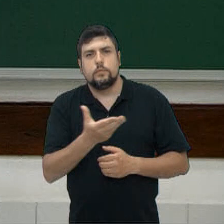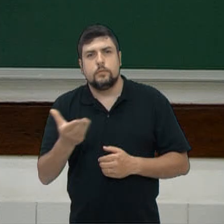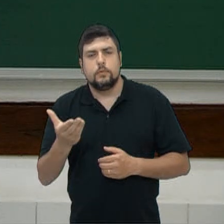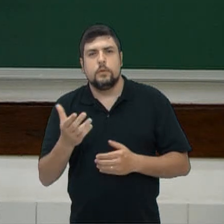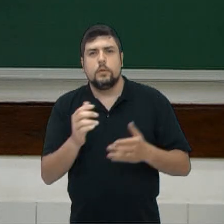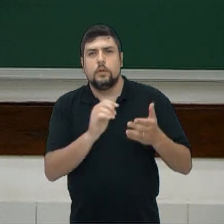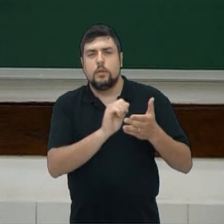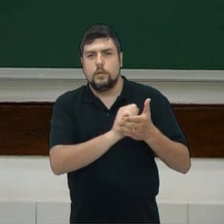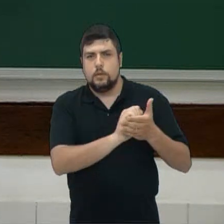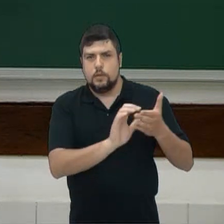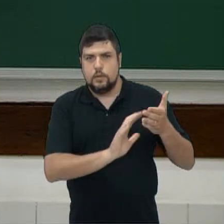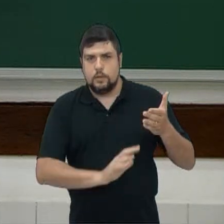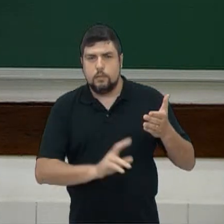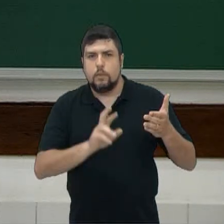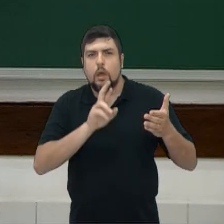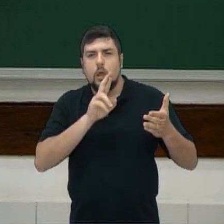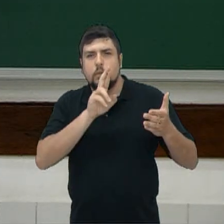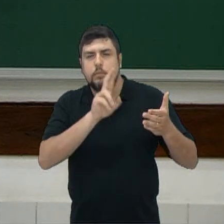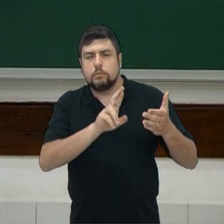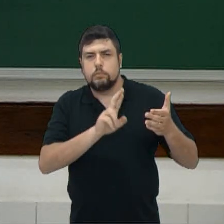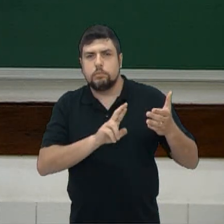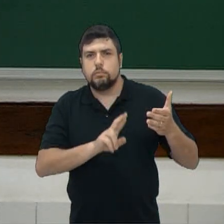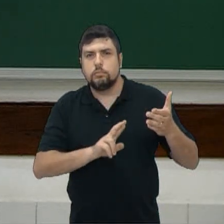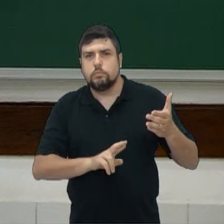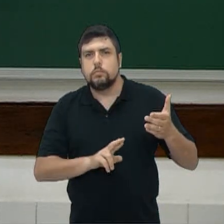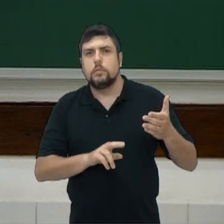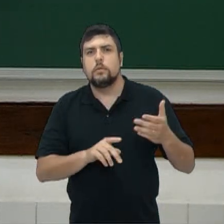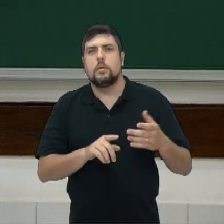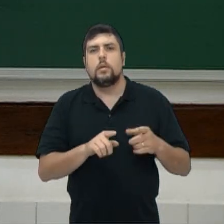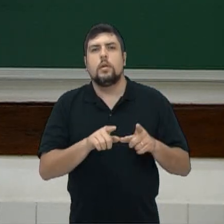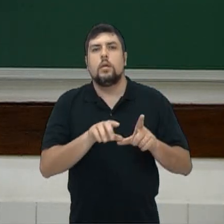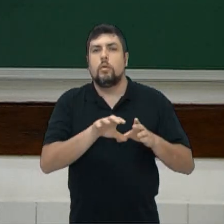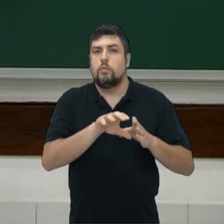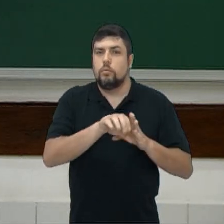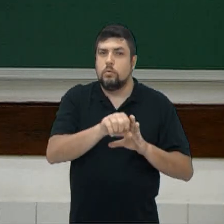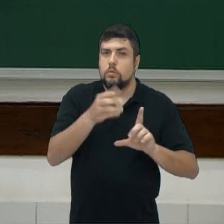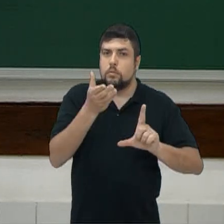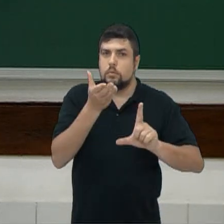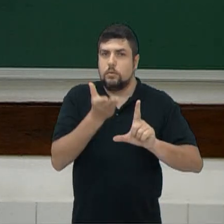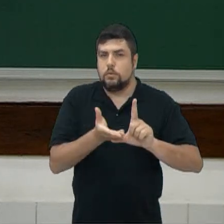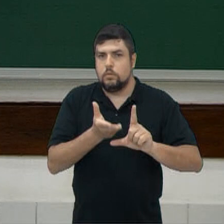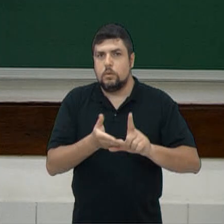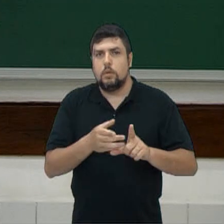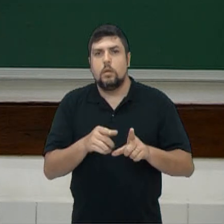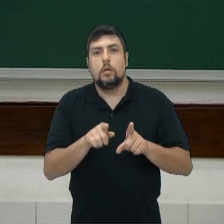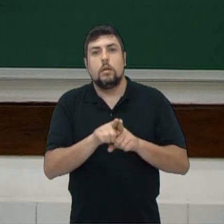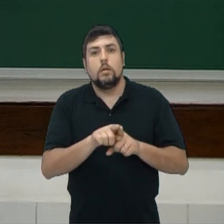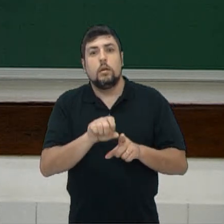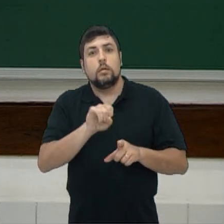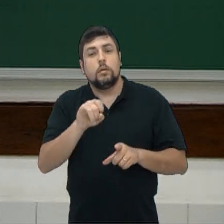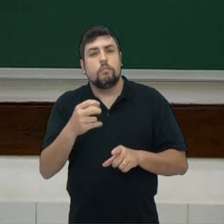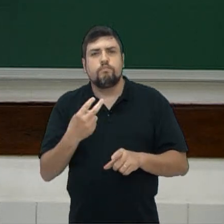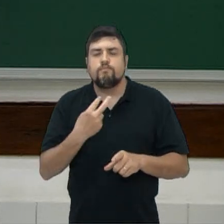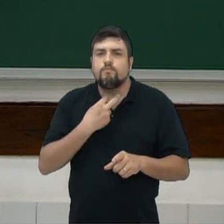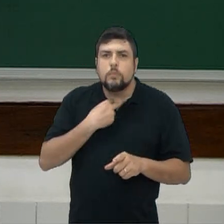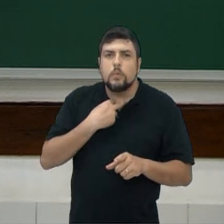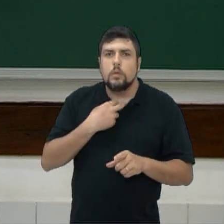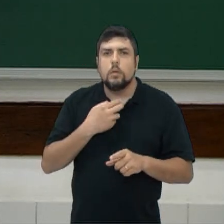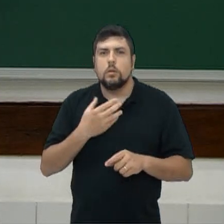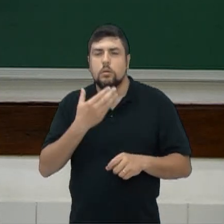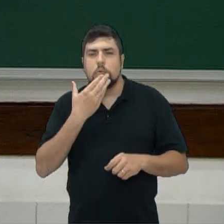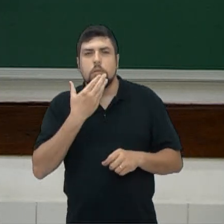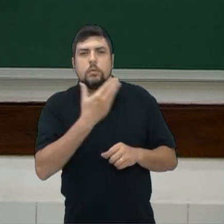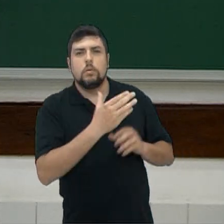façam as lições aí, né, no Classroom, e quem não puder também possa solicitar na própria escola